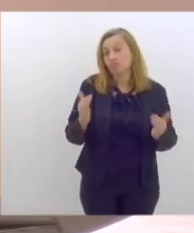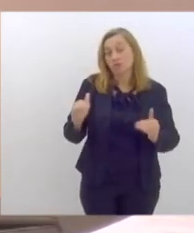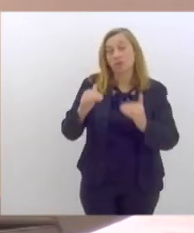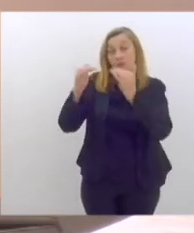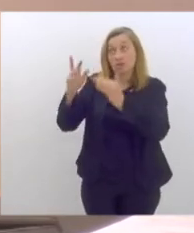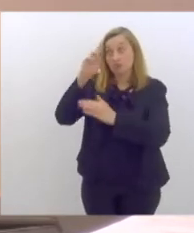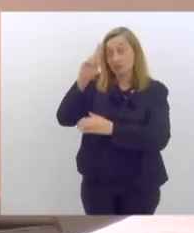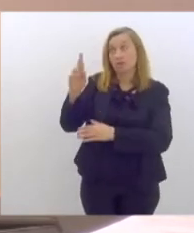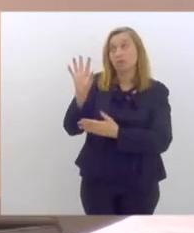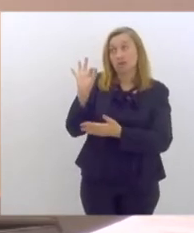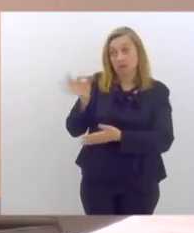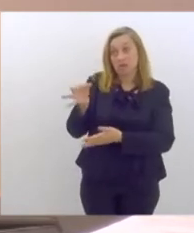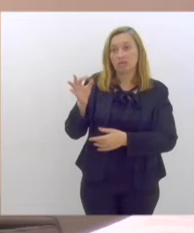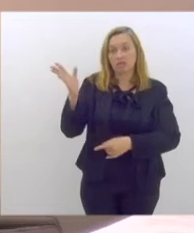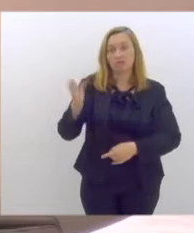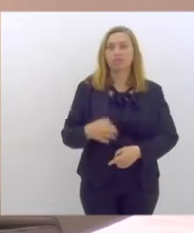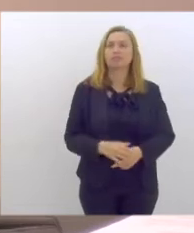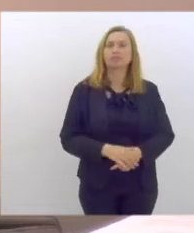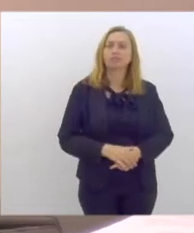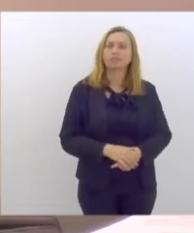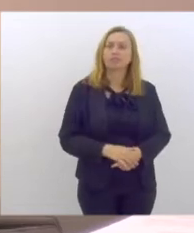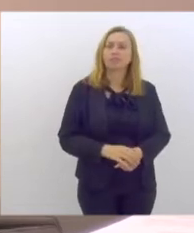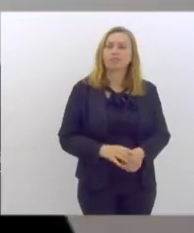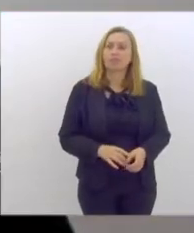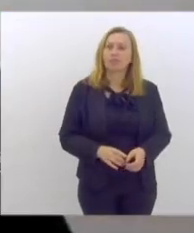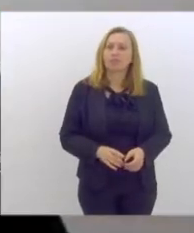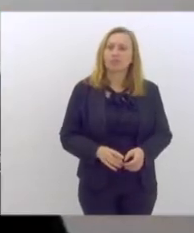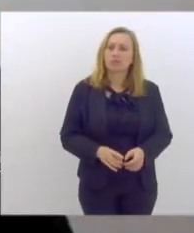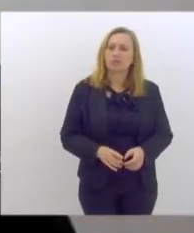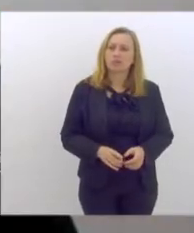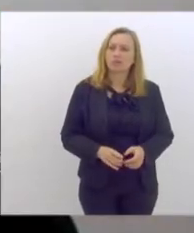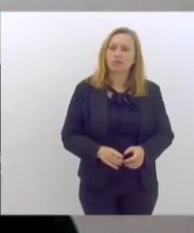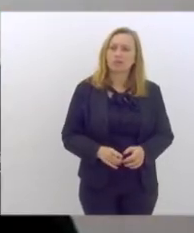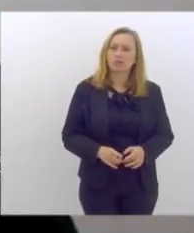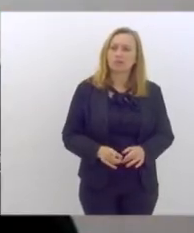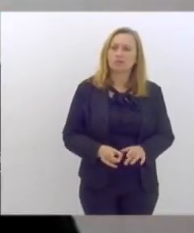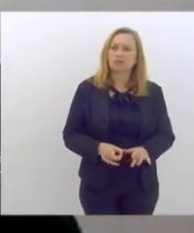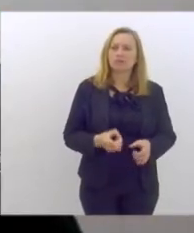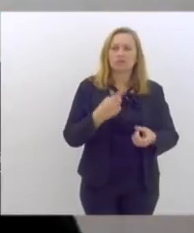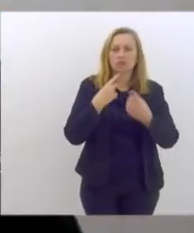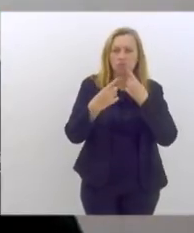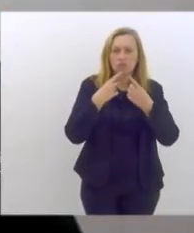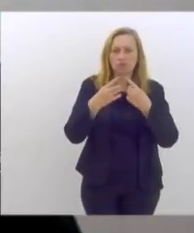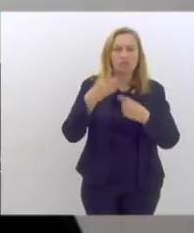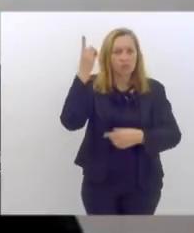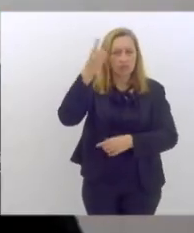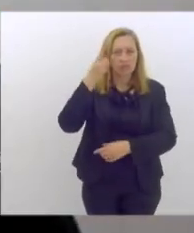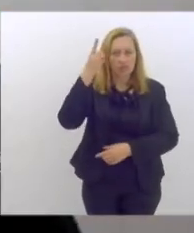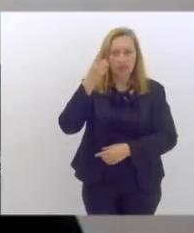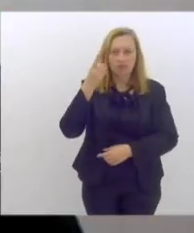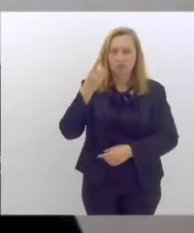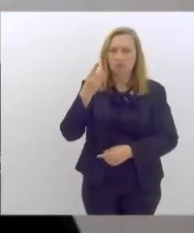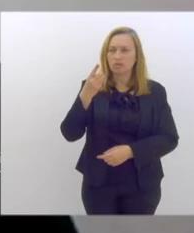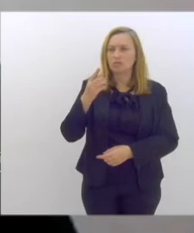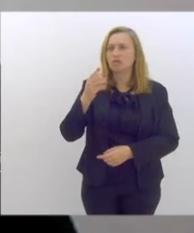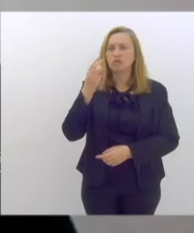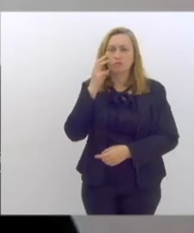excelência tem tem razão a discussão ainda Deputado link waldex